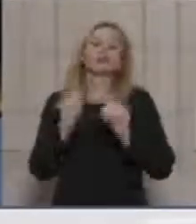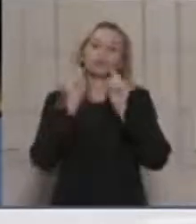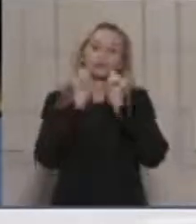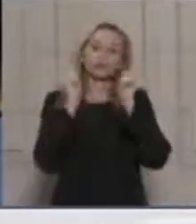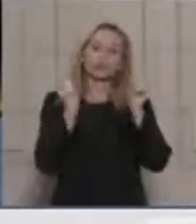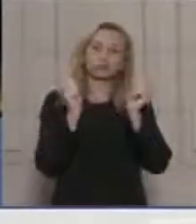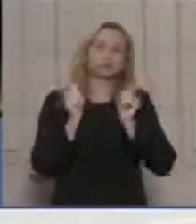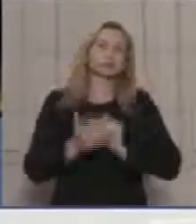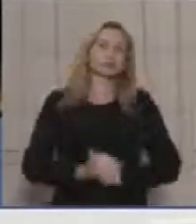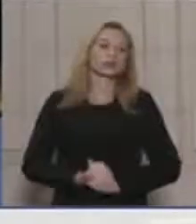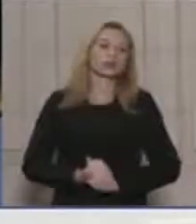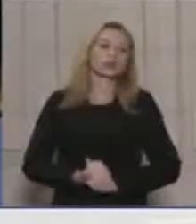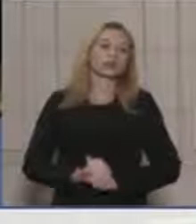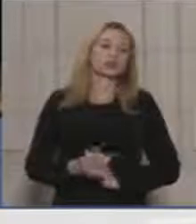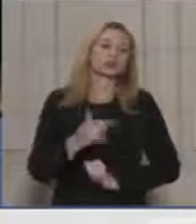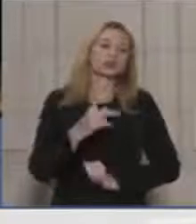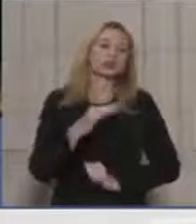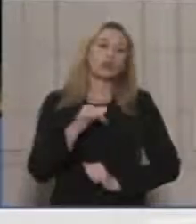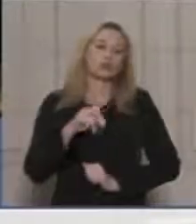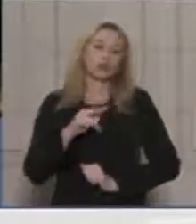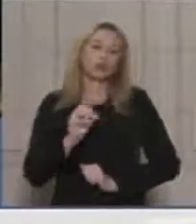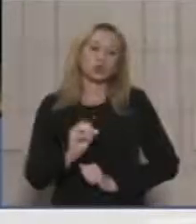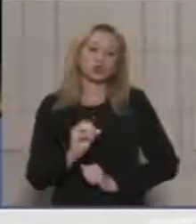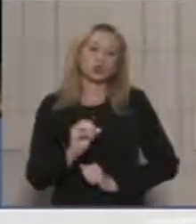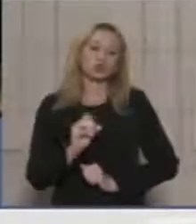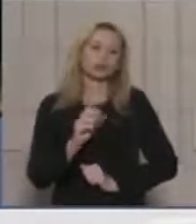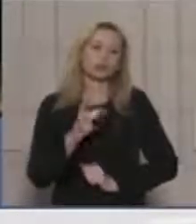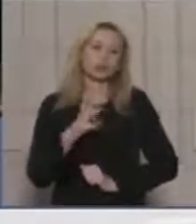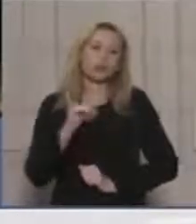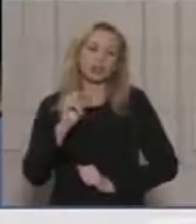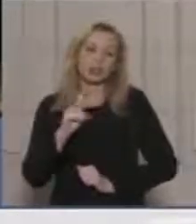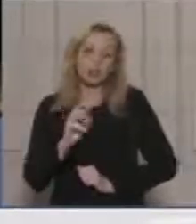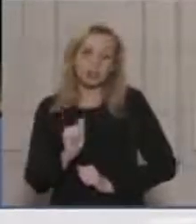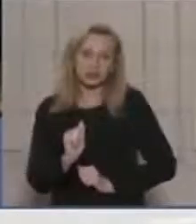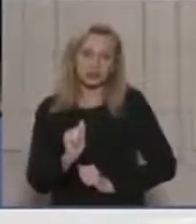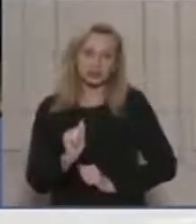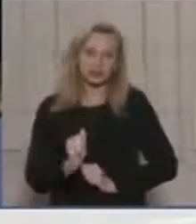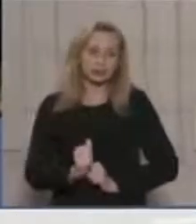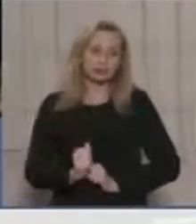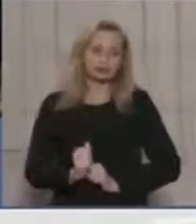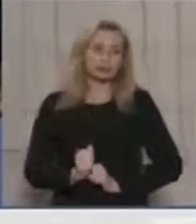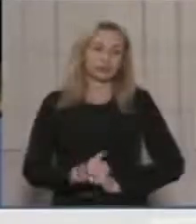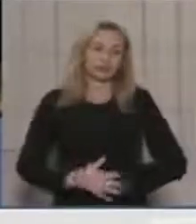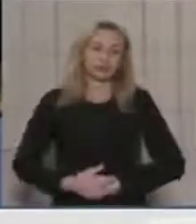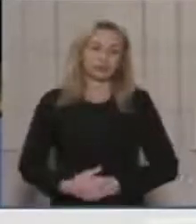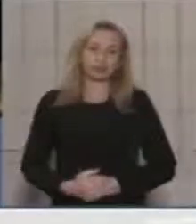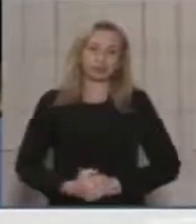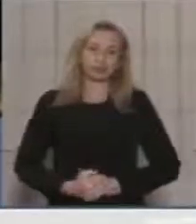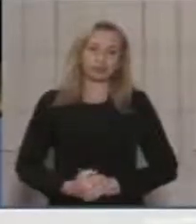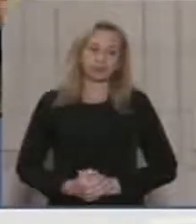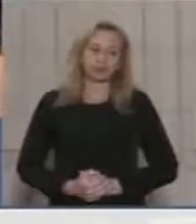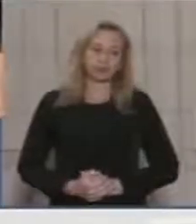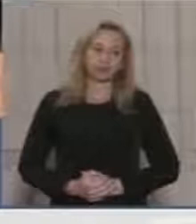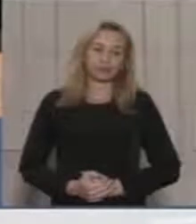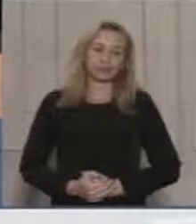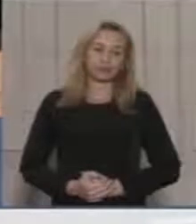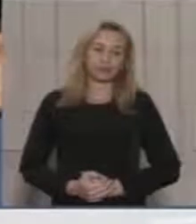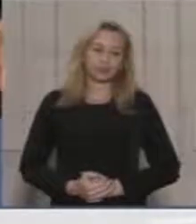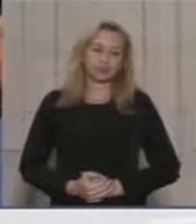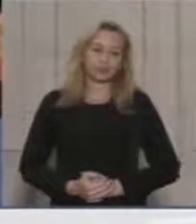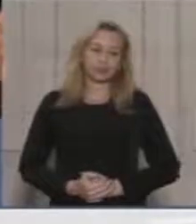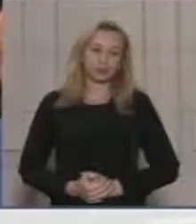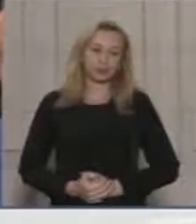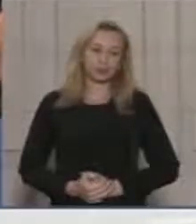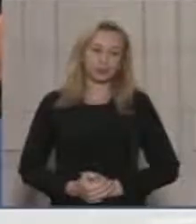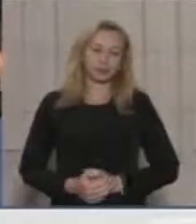assessores do posto Ipiranga, aquela cadeia, a cadeia de revenda